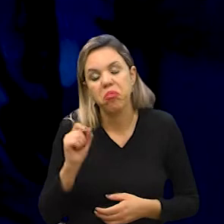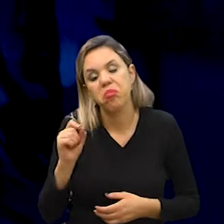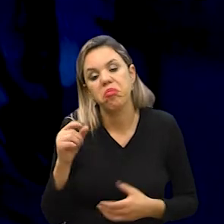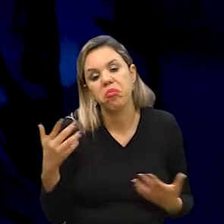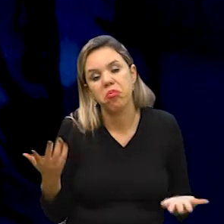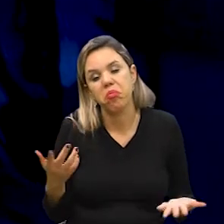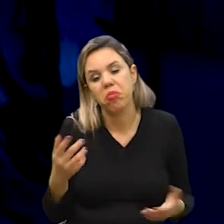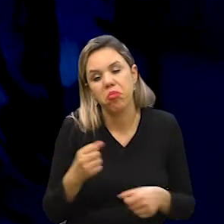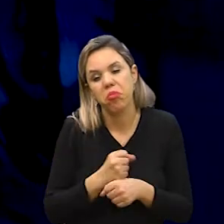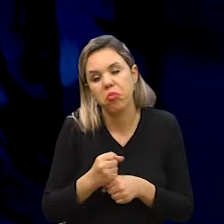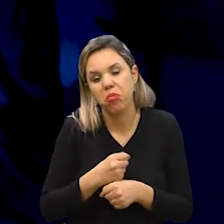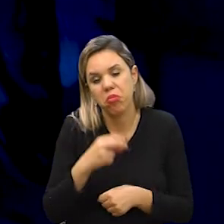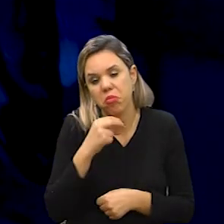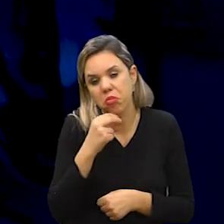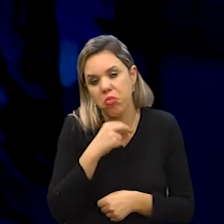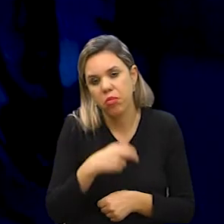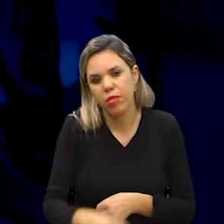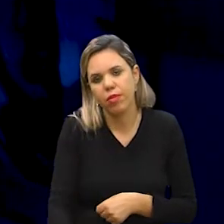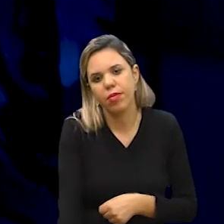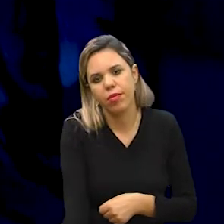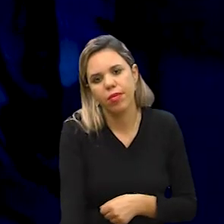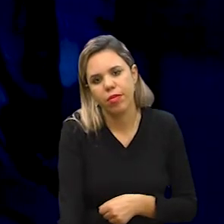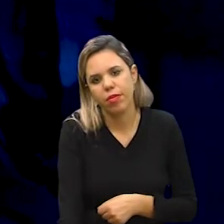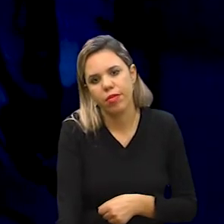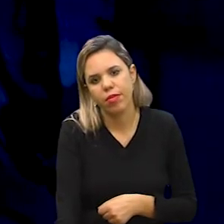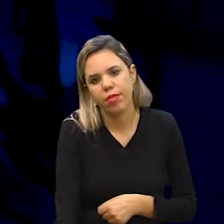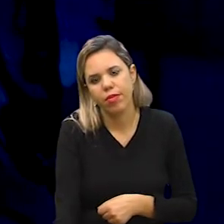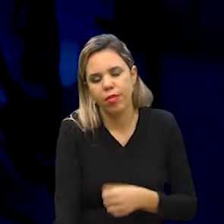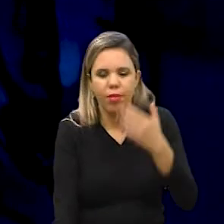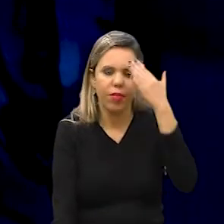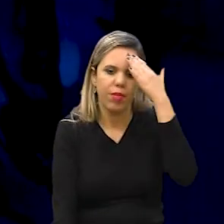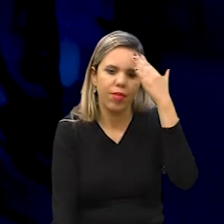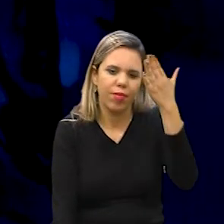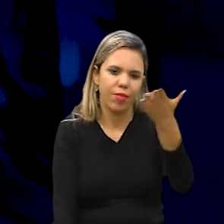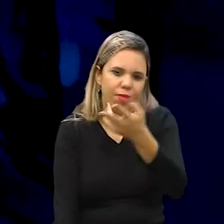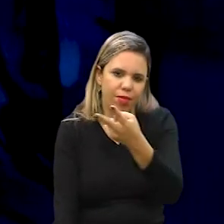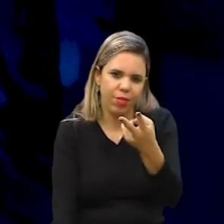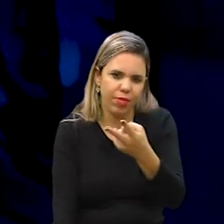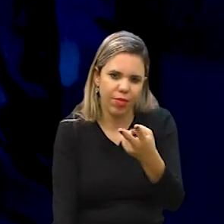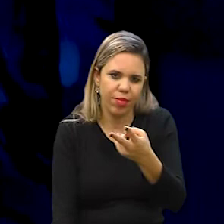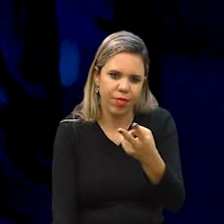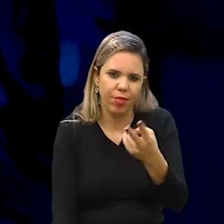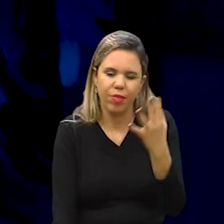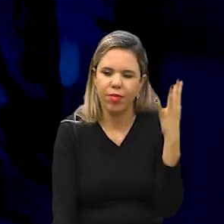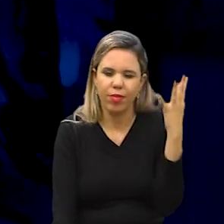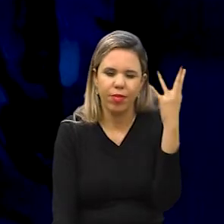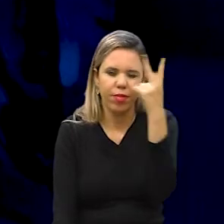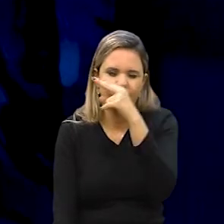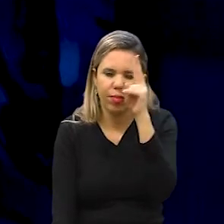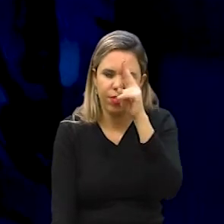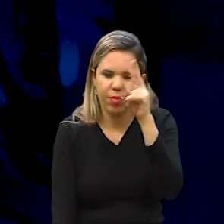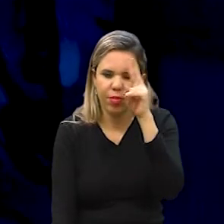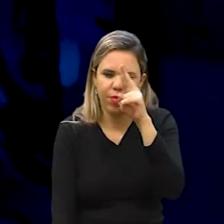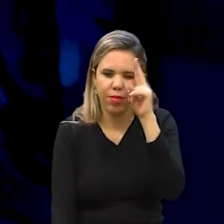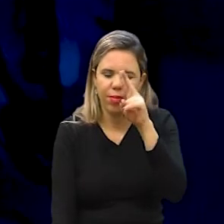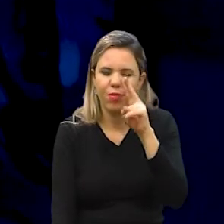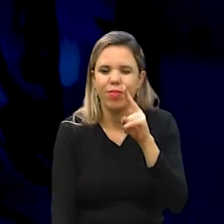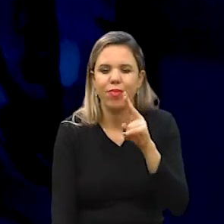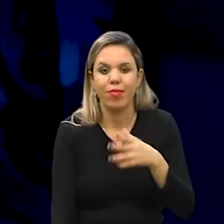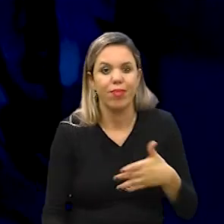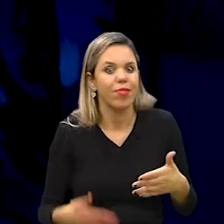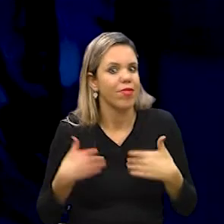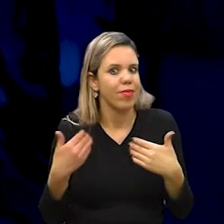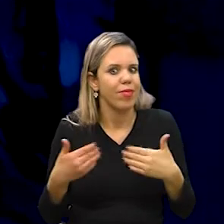quem sabe, daqui a alguns anos, com os meus netos. Gente, eu agradeço a participação, linda história. A gente está